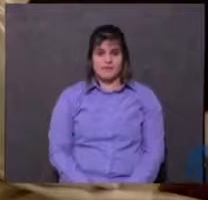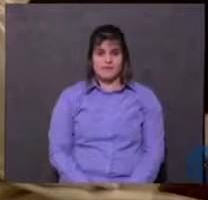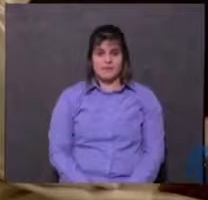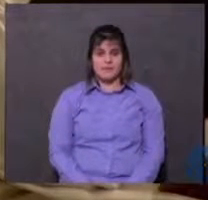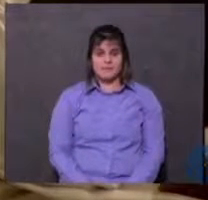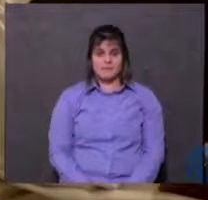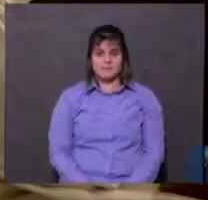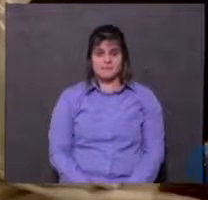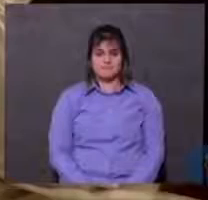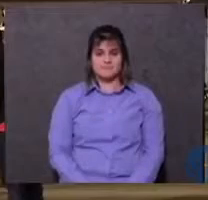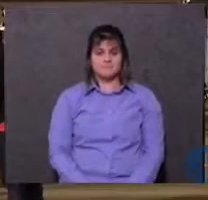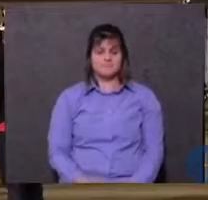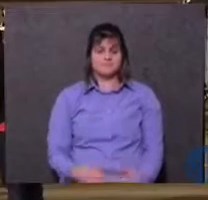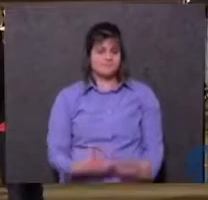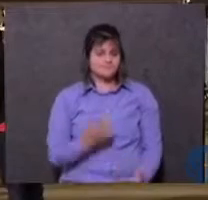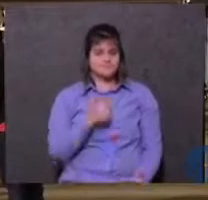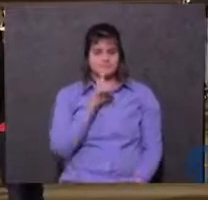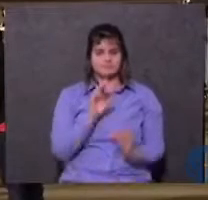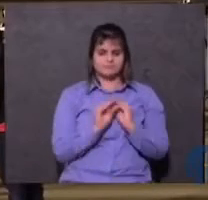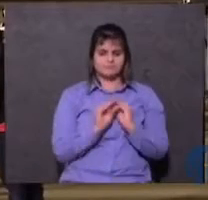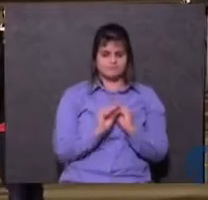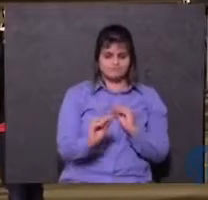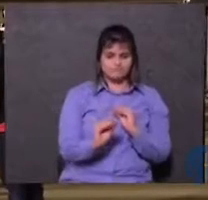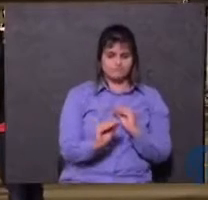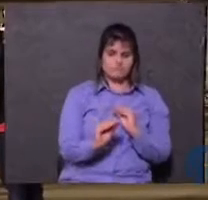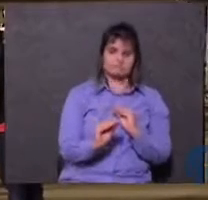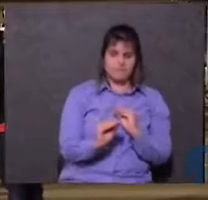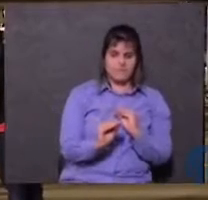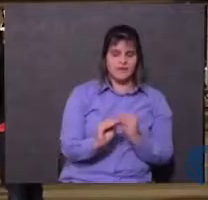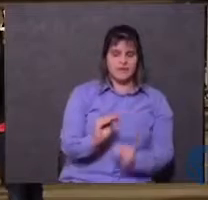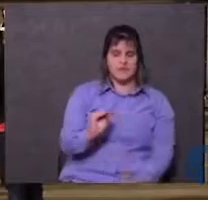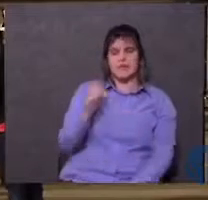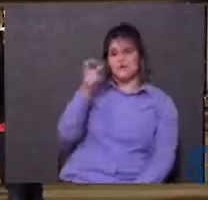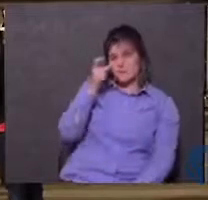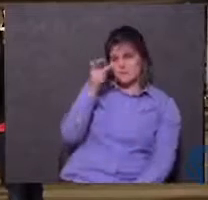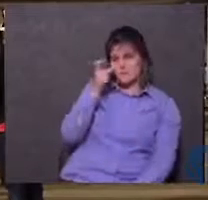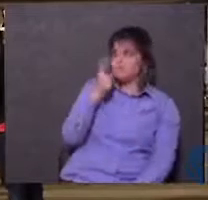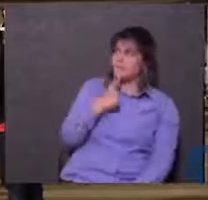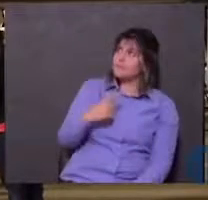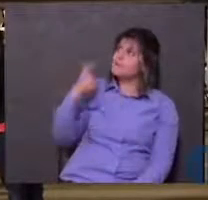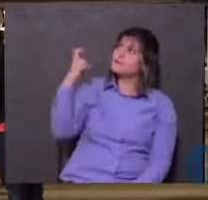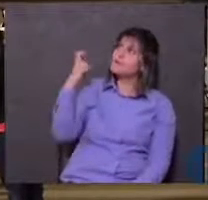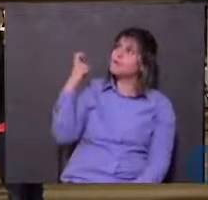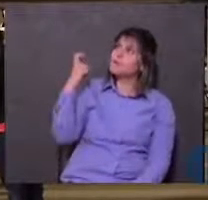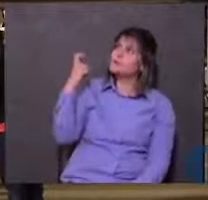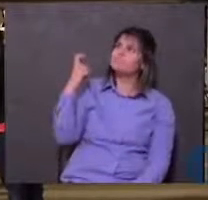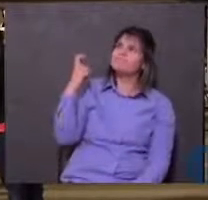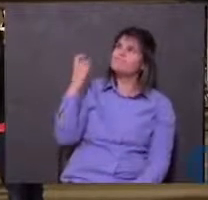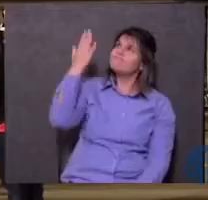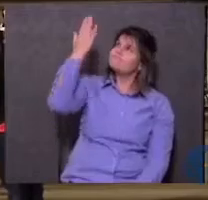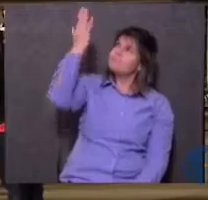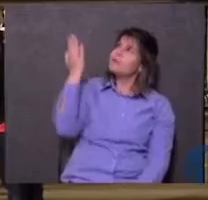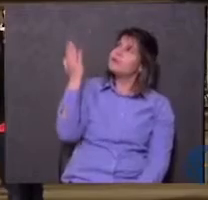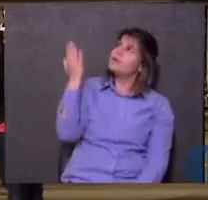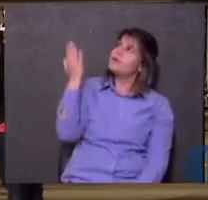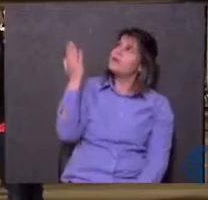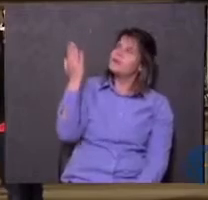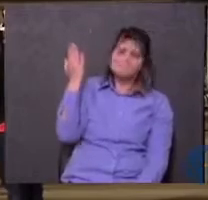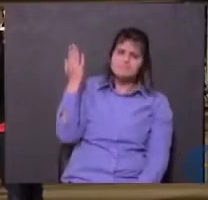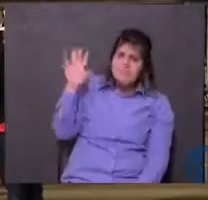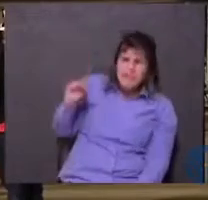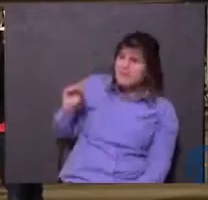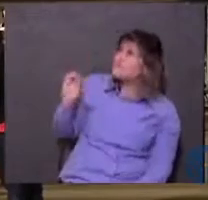Depois de um instante de silêncio, a Lúcia perguntou: Vosso Messi não me quer mais nada?